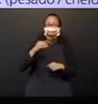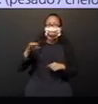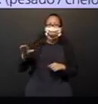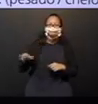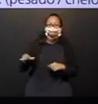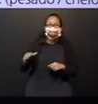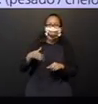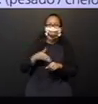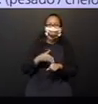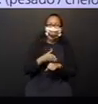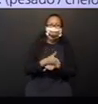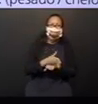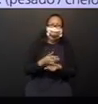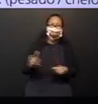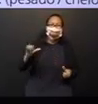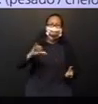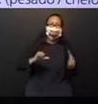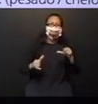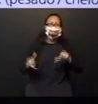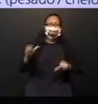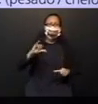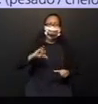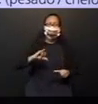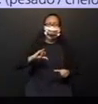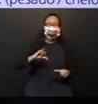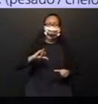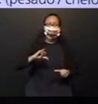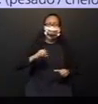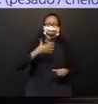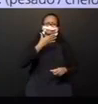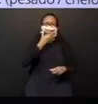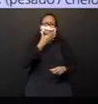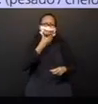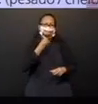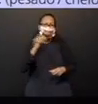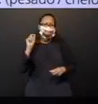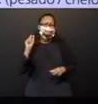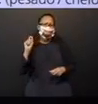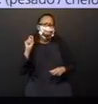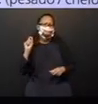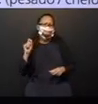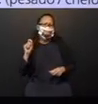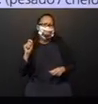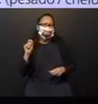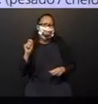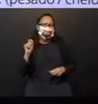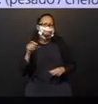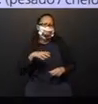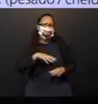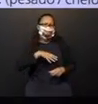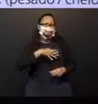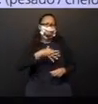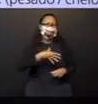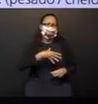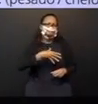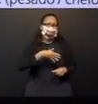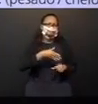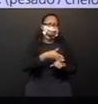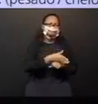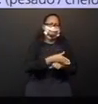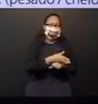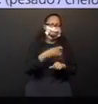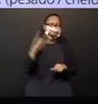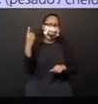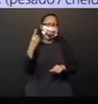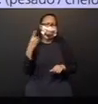entraram no laboratório. Os meninos o quê? Eu posso pôr os meninos corajoso entraram no